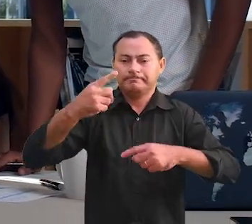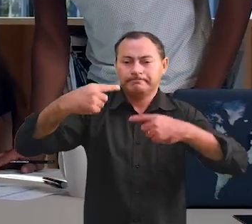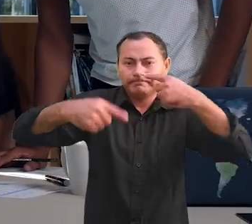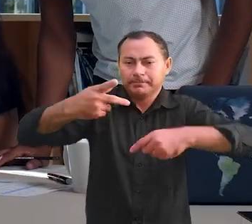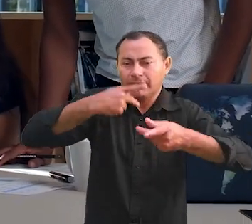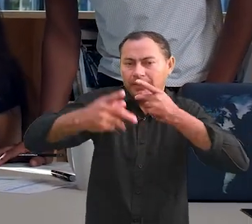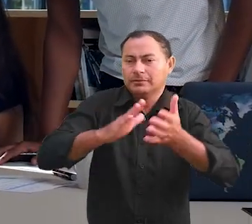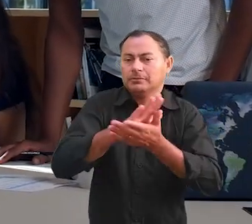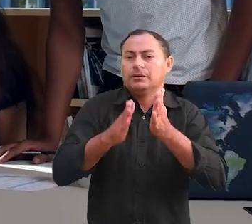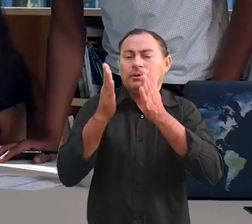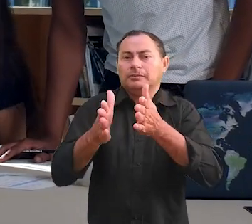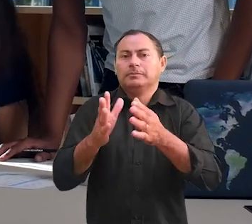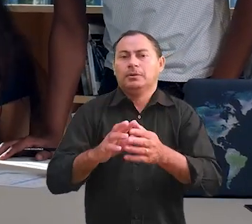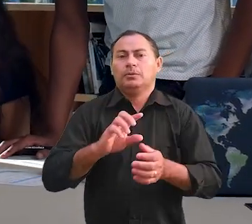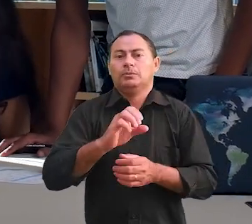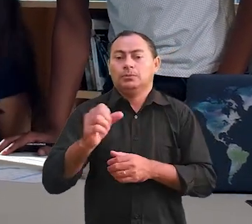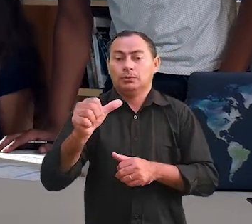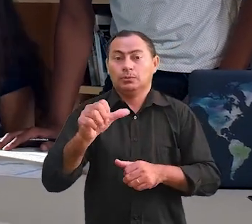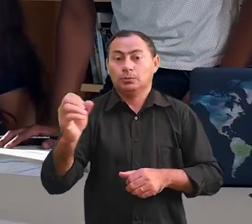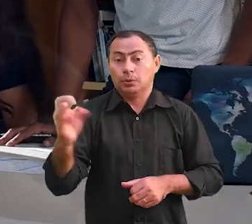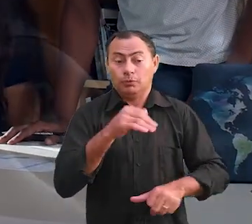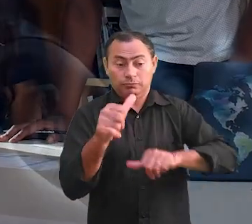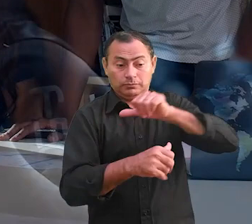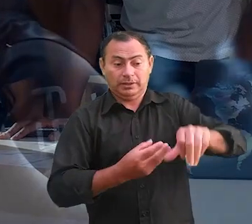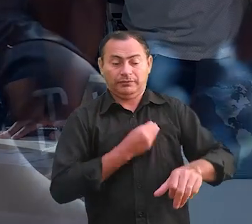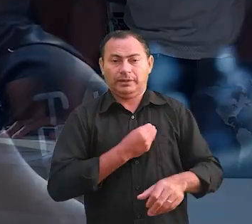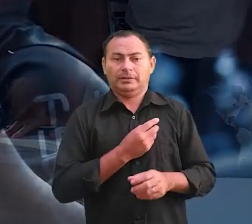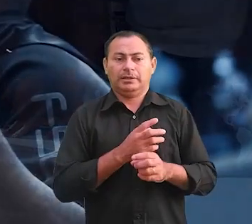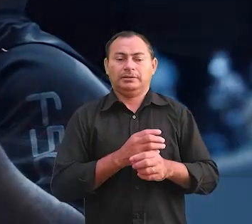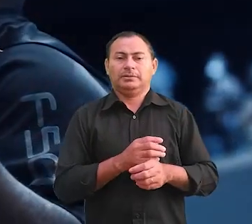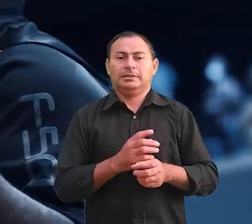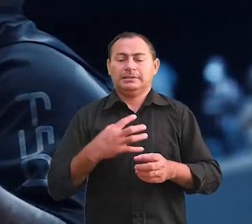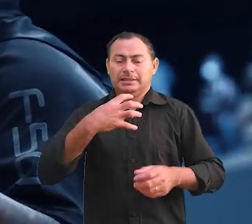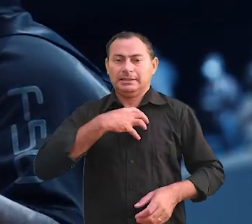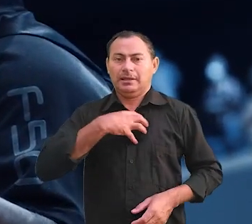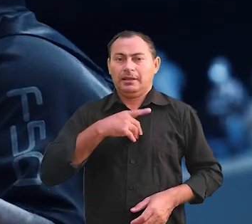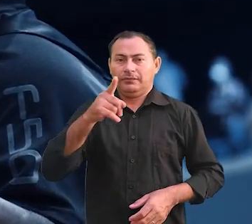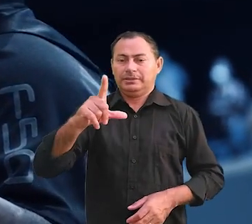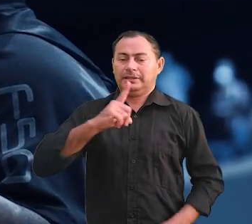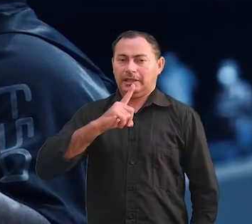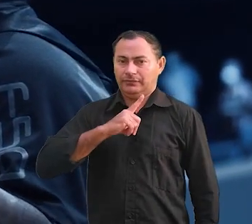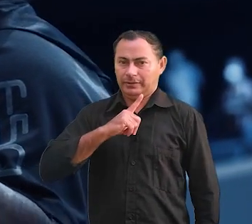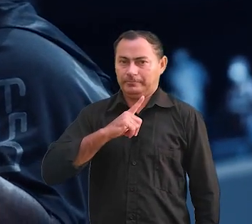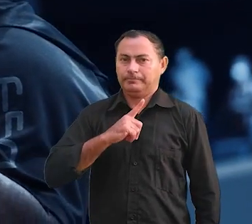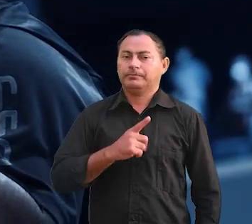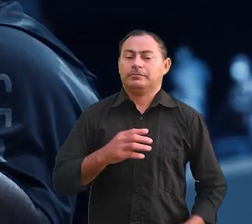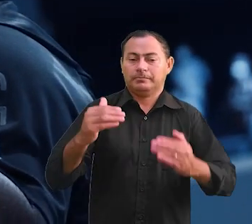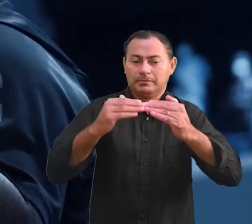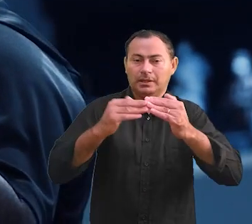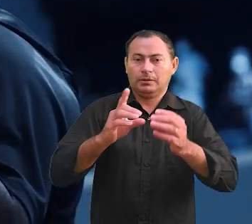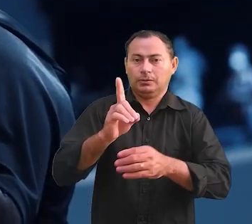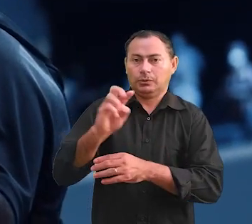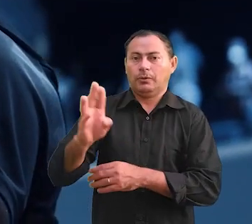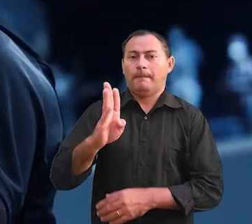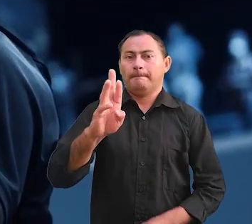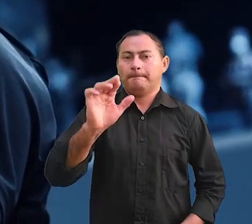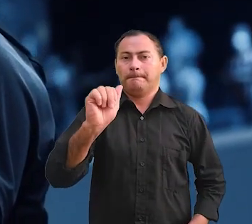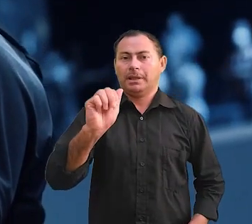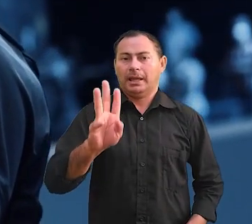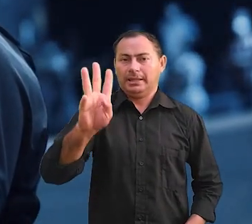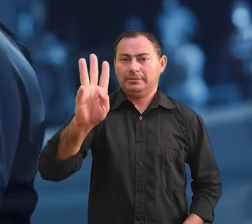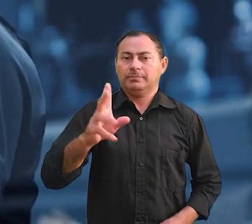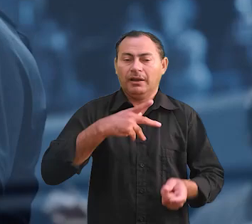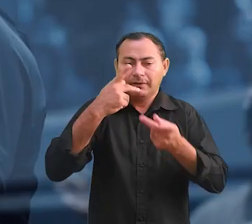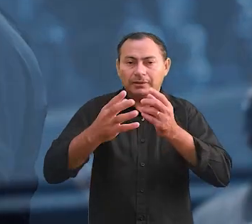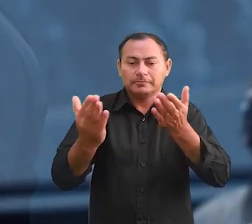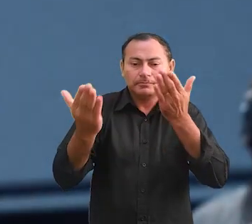esse tipo de discussão não leva e o Novo Nascimento não está baseado no tipo de sensações que você teve de acordo com o Dr